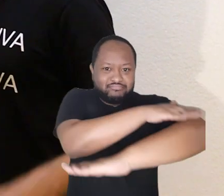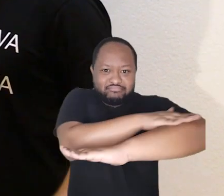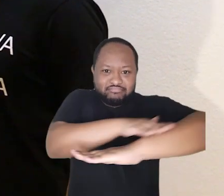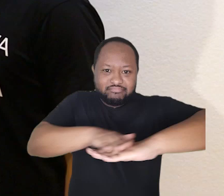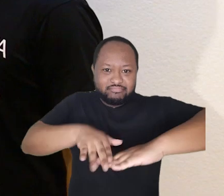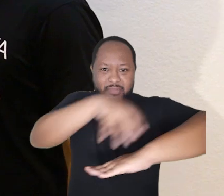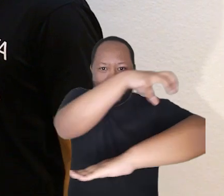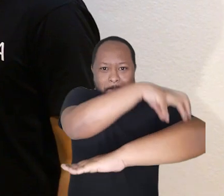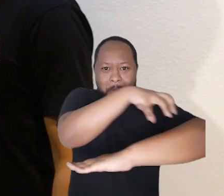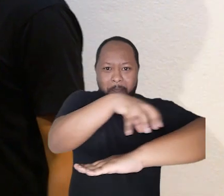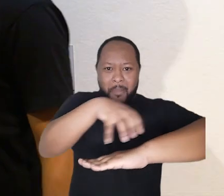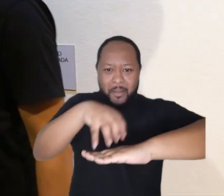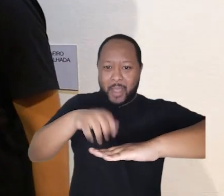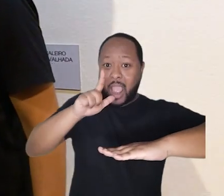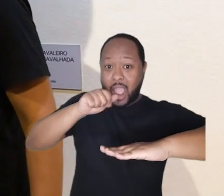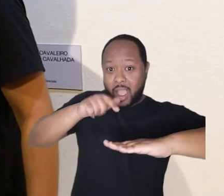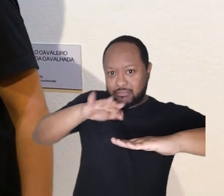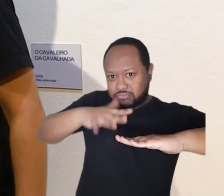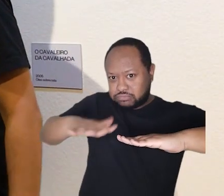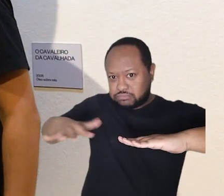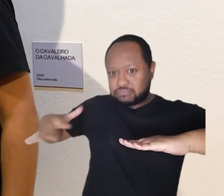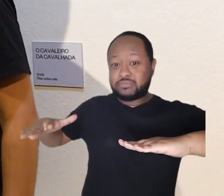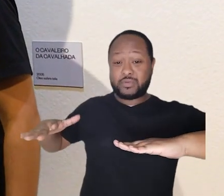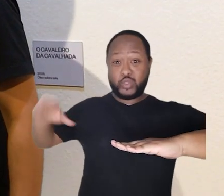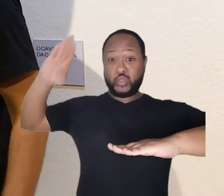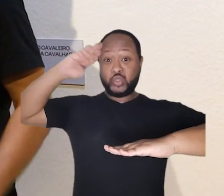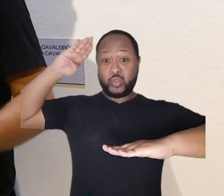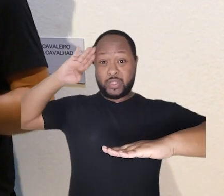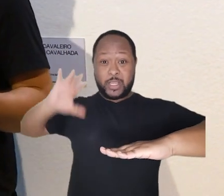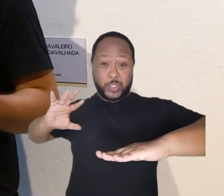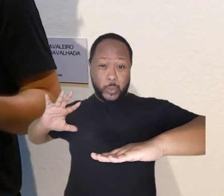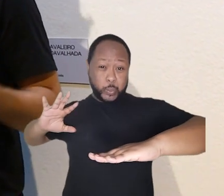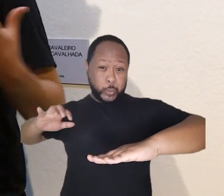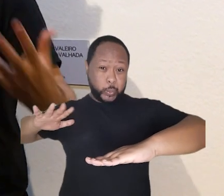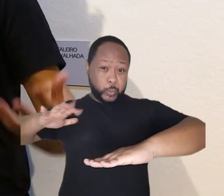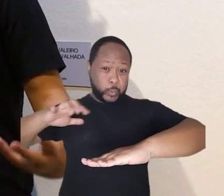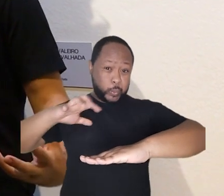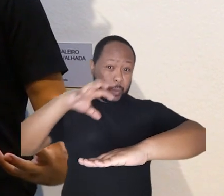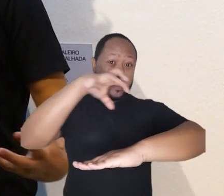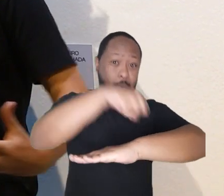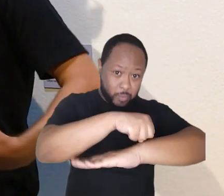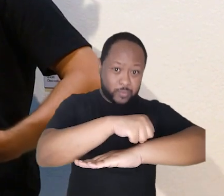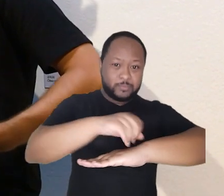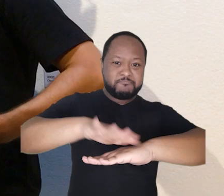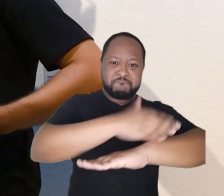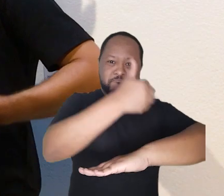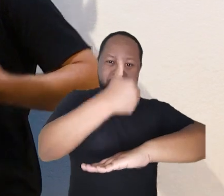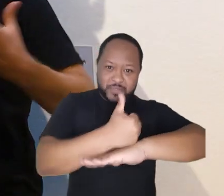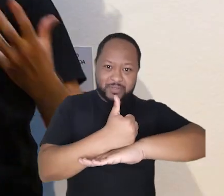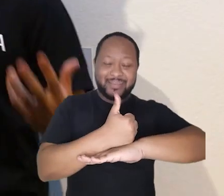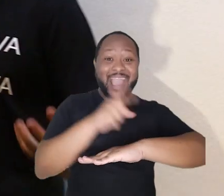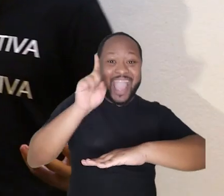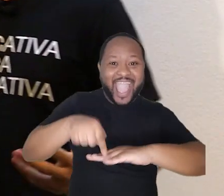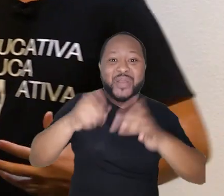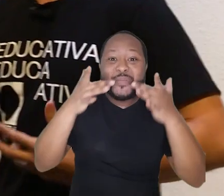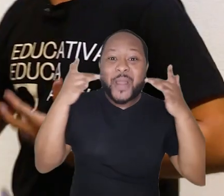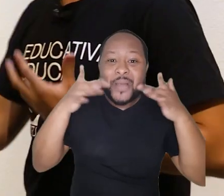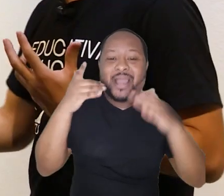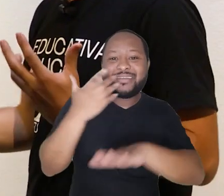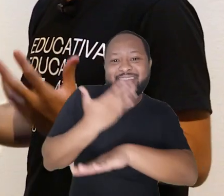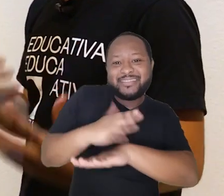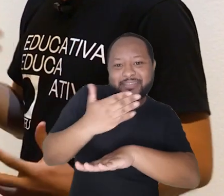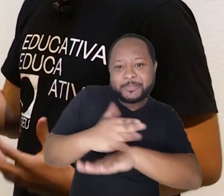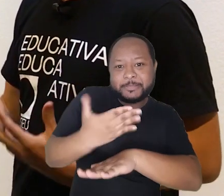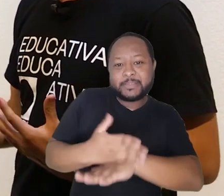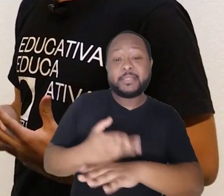Ibérica, e essa prática era feita por soldados para que eles treinassem, uma espécie de teatro, ensaio, para que